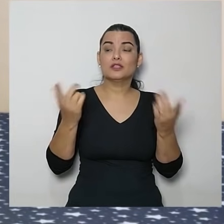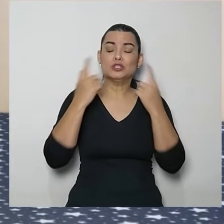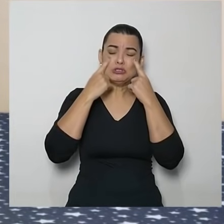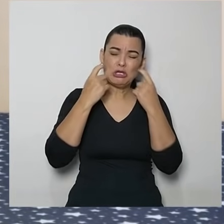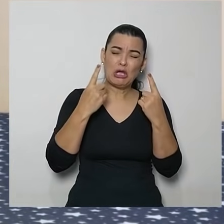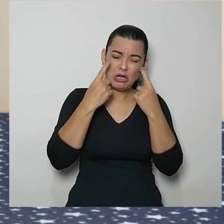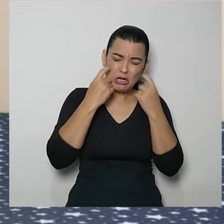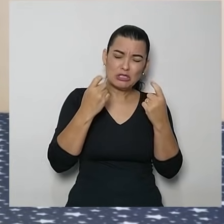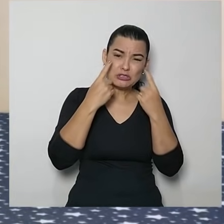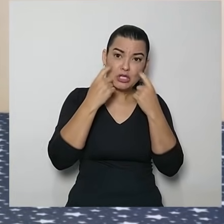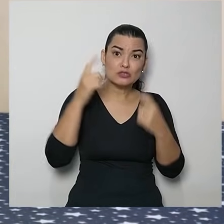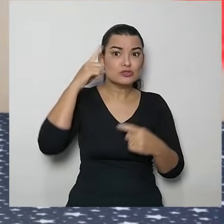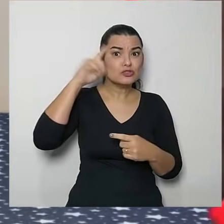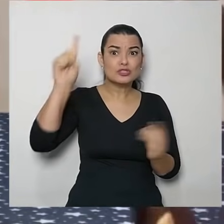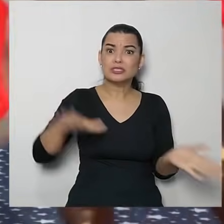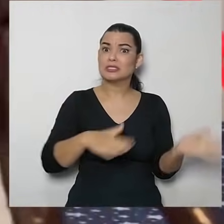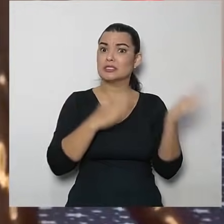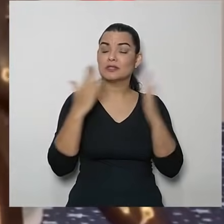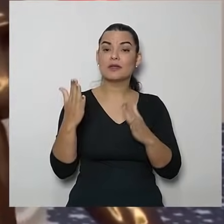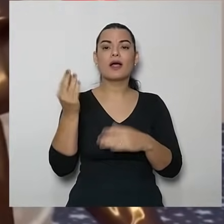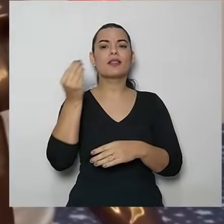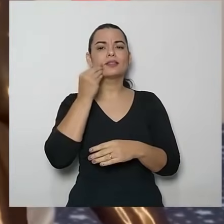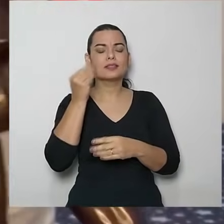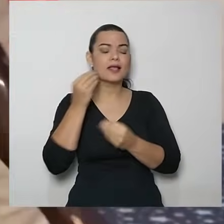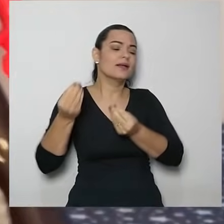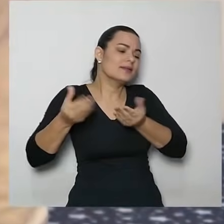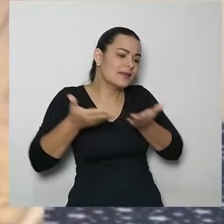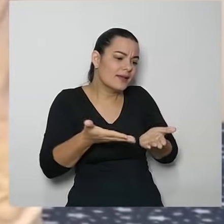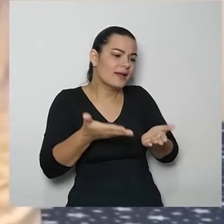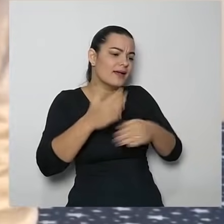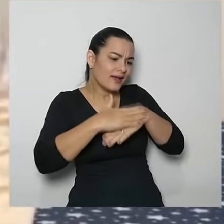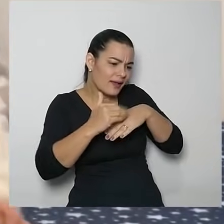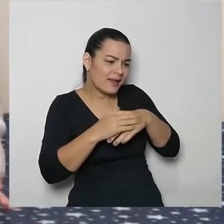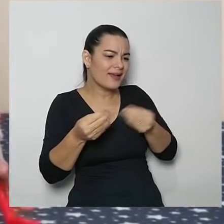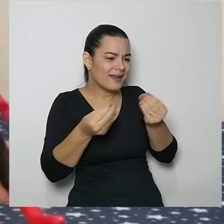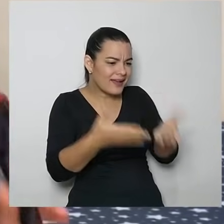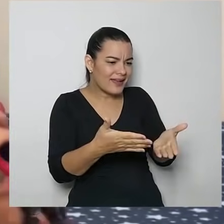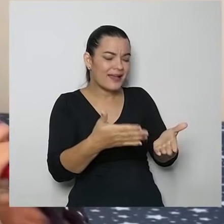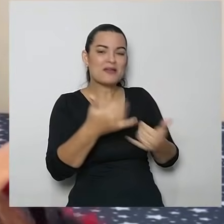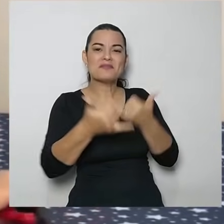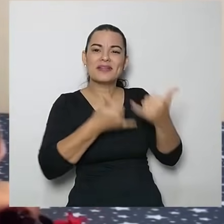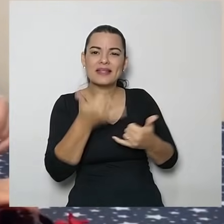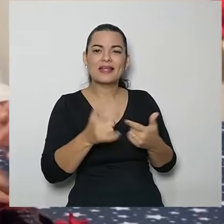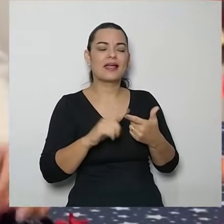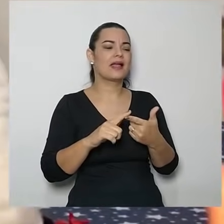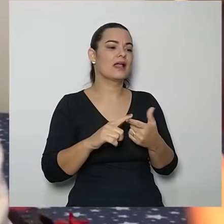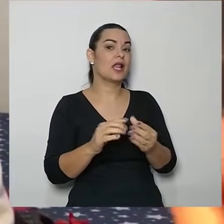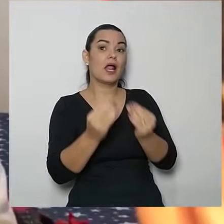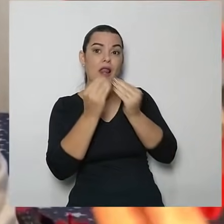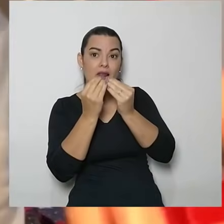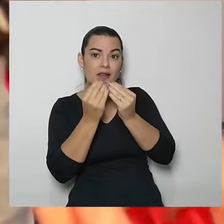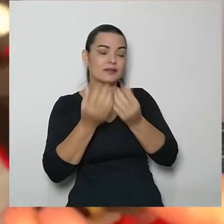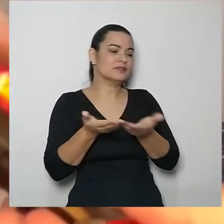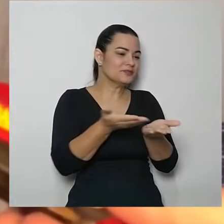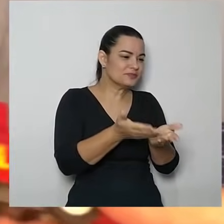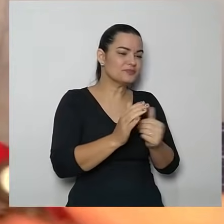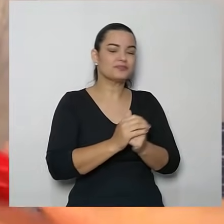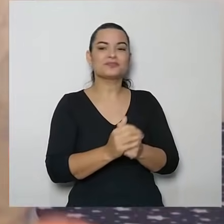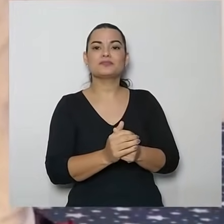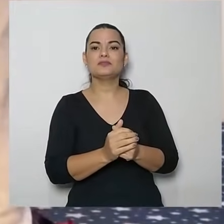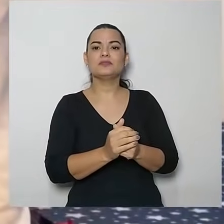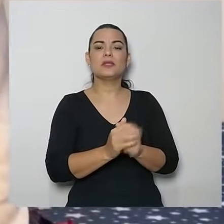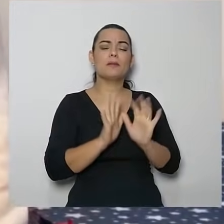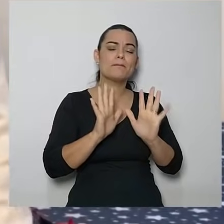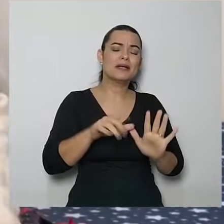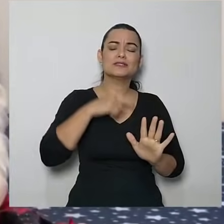o dia todo. Ela tentava agradá-lo com brinquedos, lanchinhos, qualquer coisa para tentar distrair o Fabinho, mas